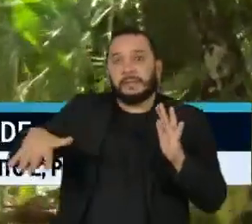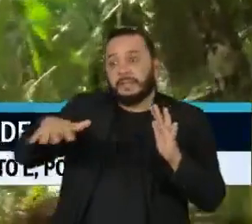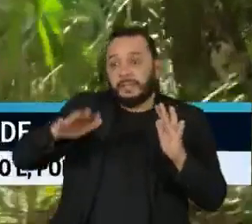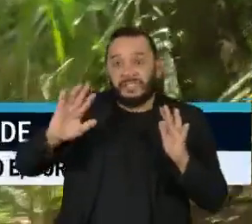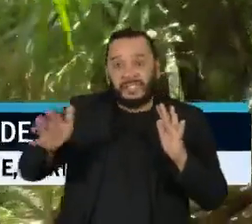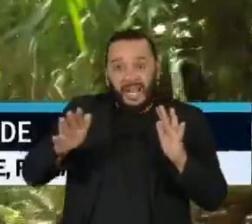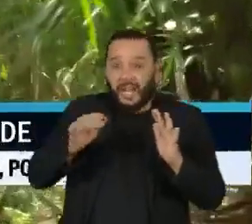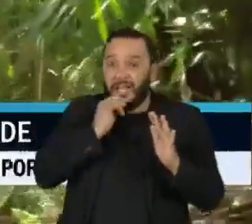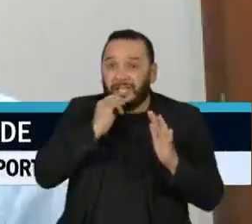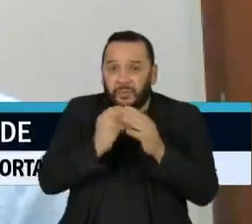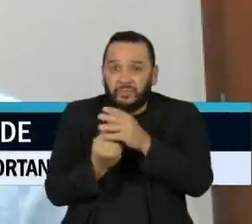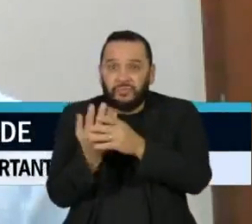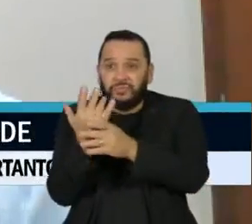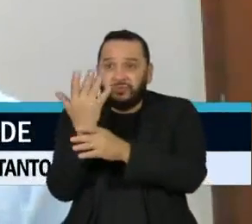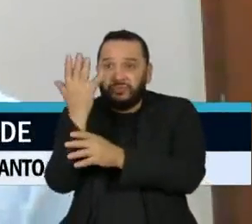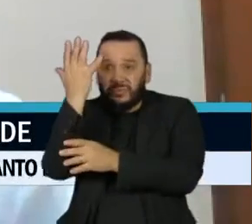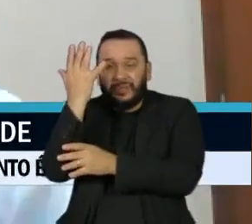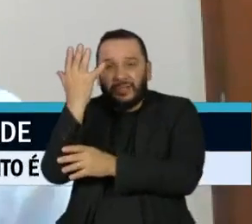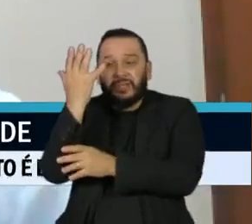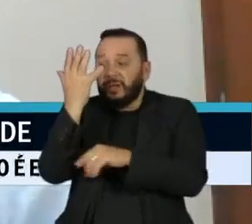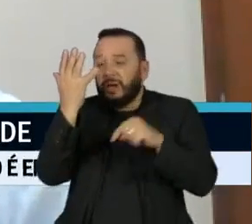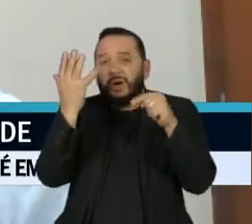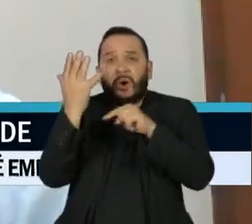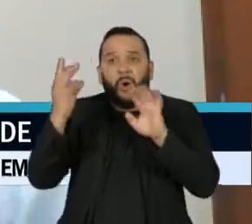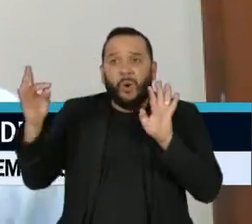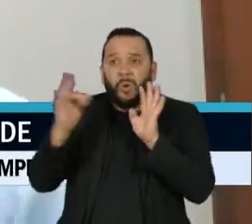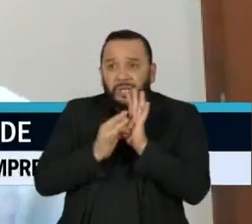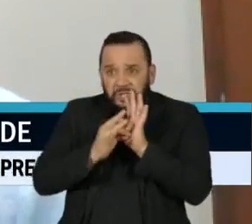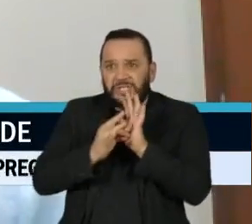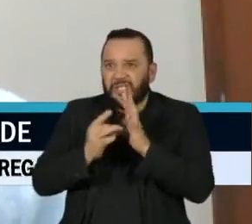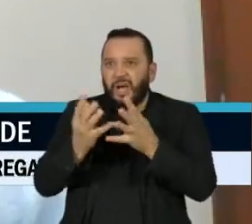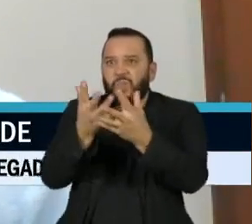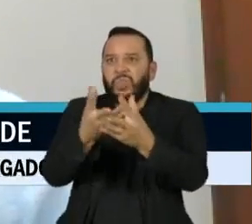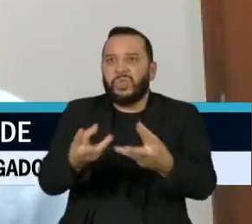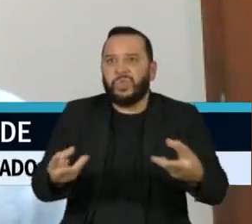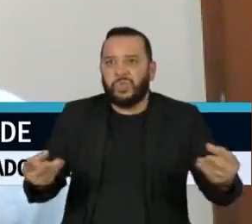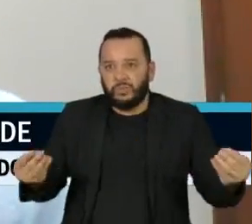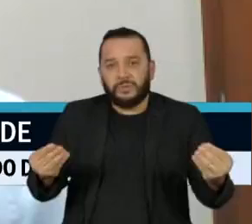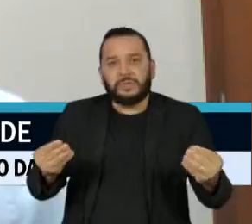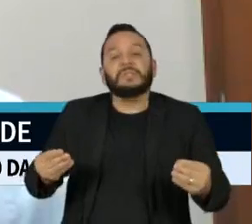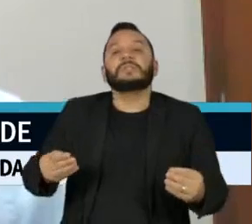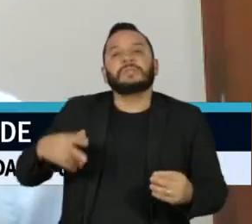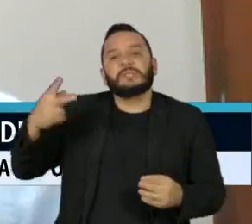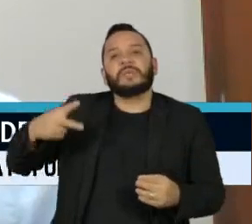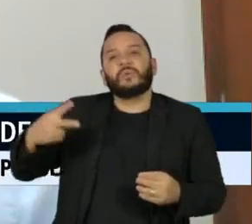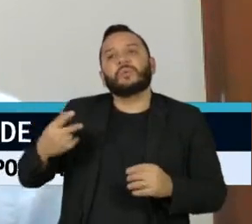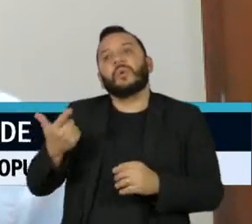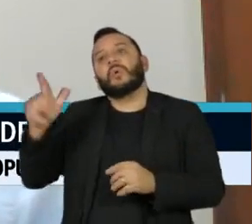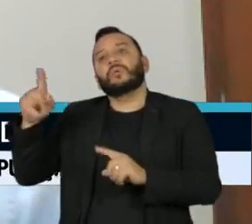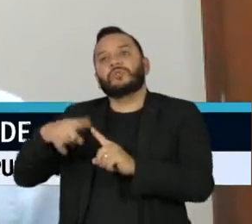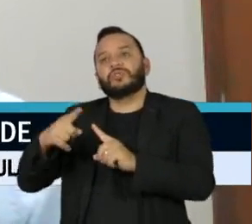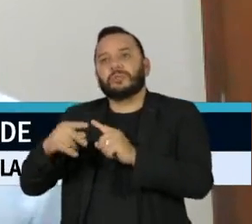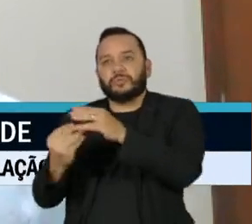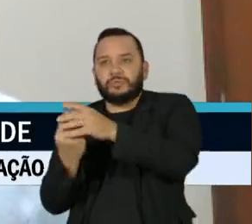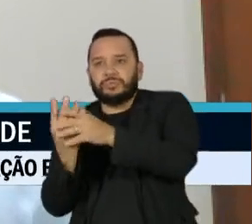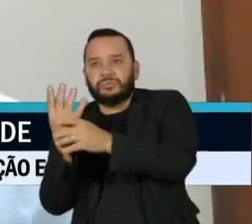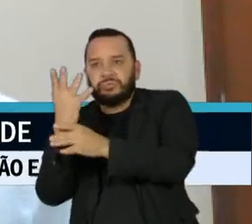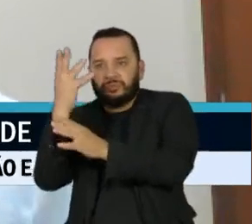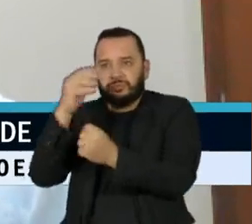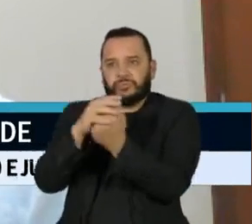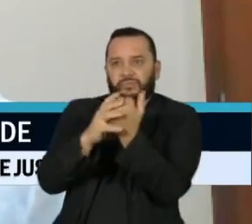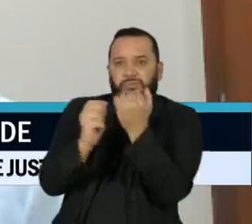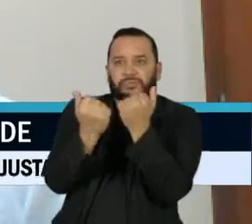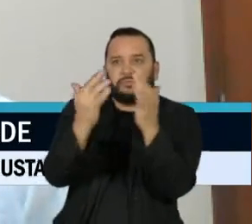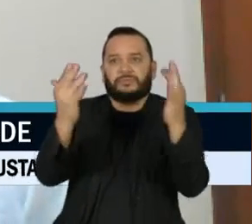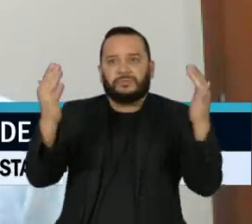foi destruída. É evitar a degradação das primárias e o corte delas ao máximo